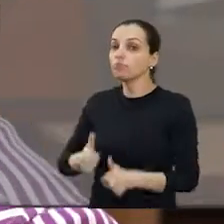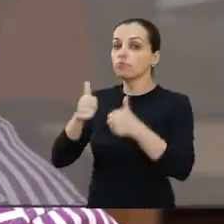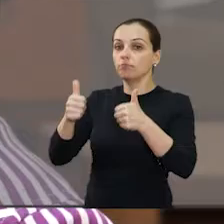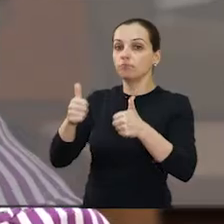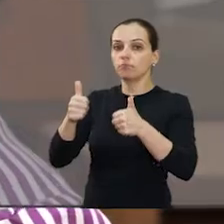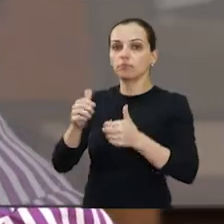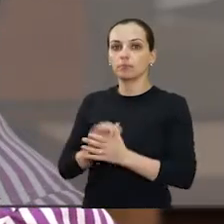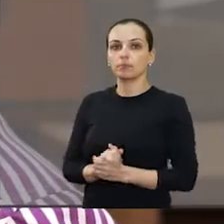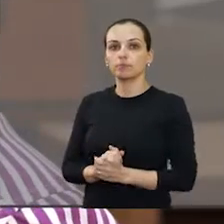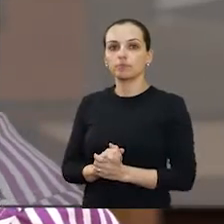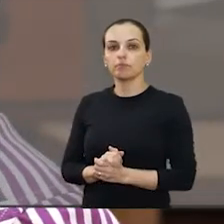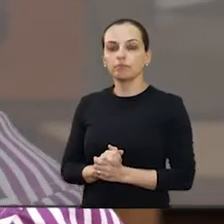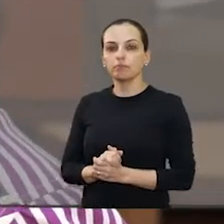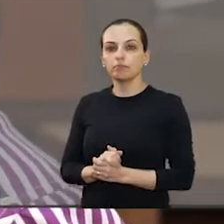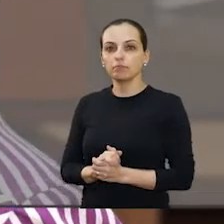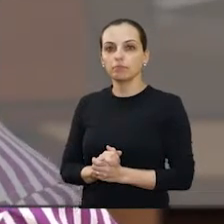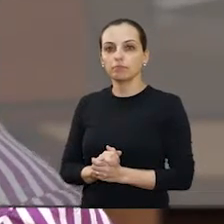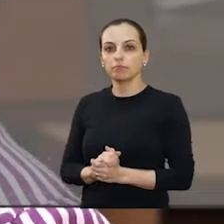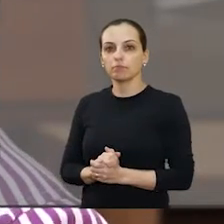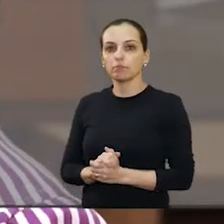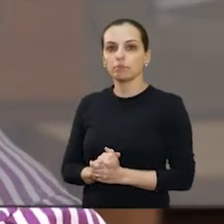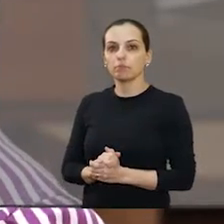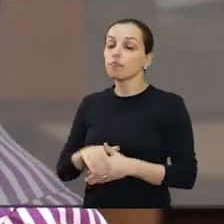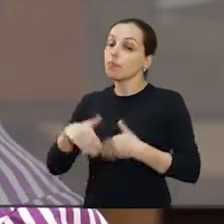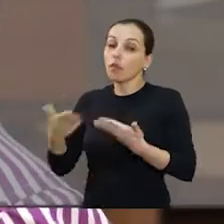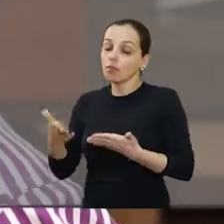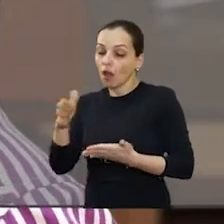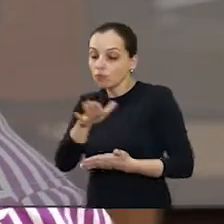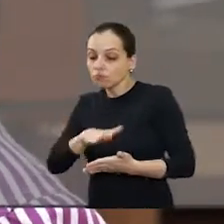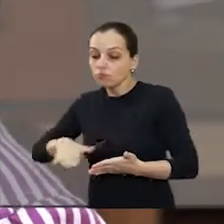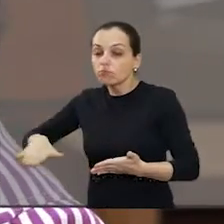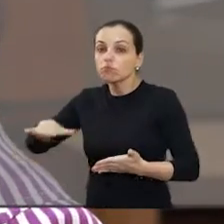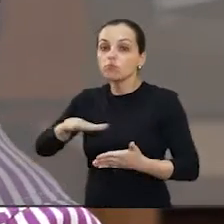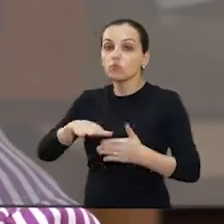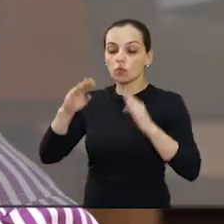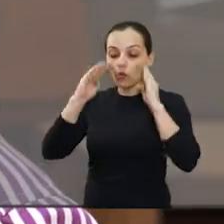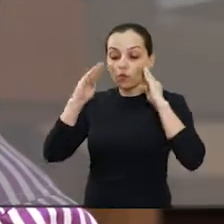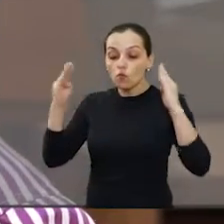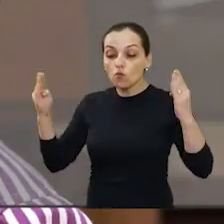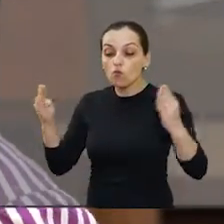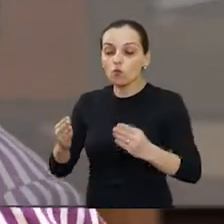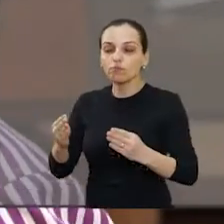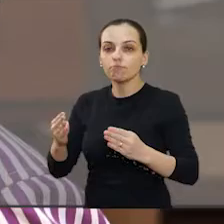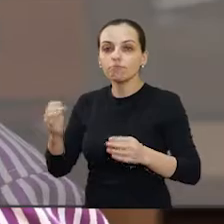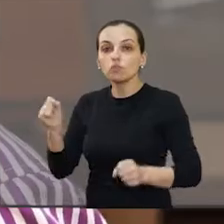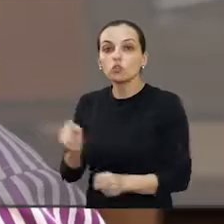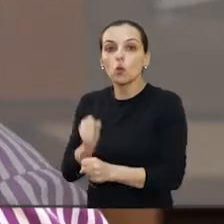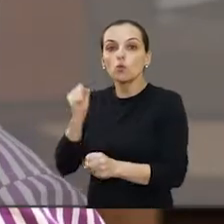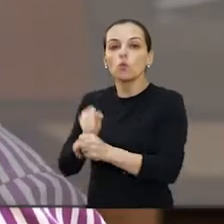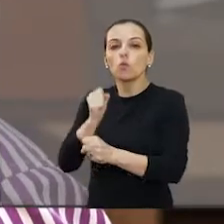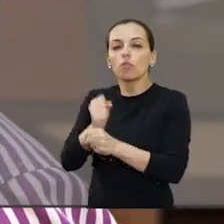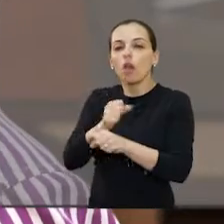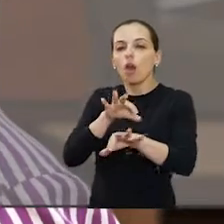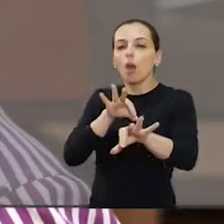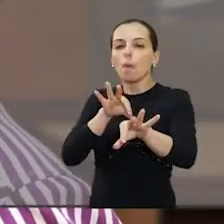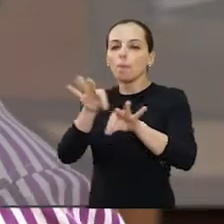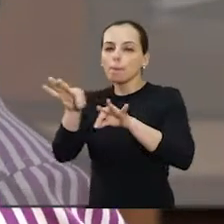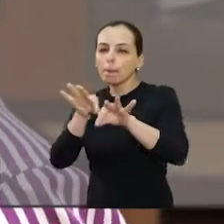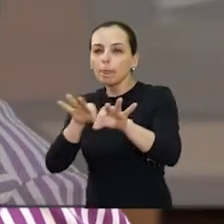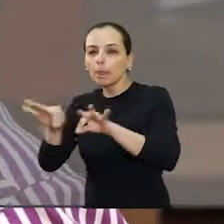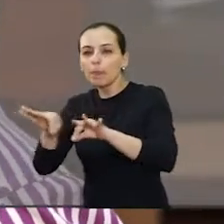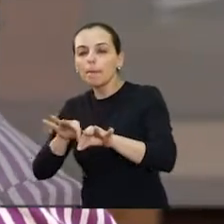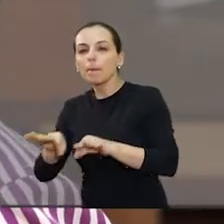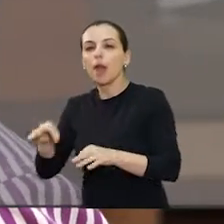para a cidade, né, o que é interessante para a cidade. Então a gente, dentro do setor de planejamento, a gente tenta